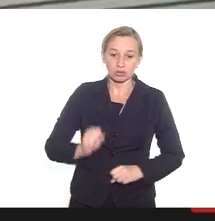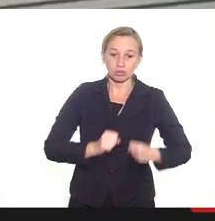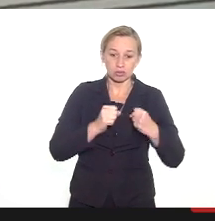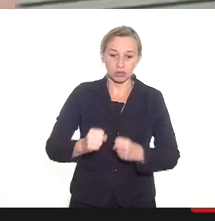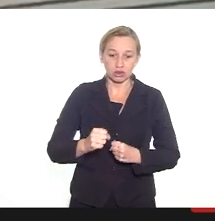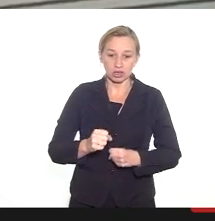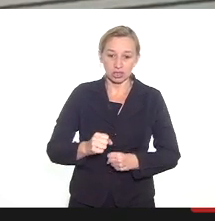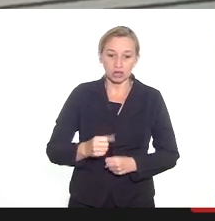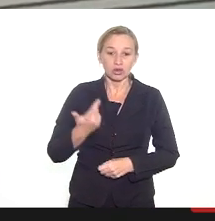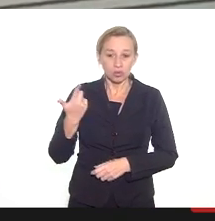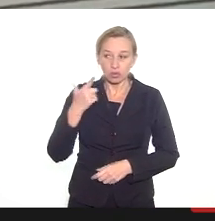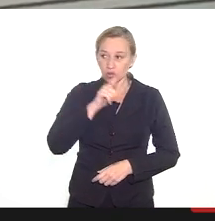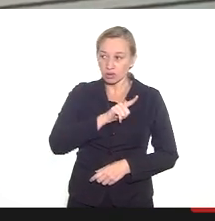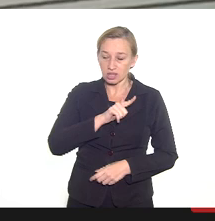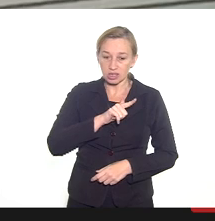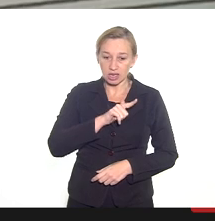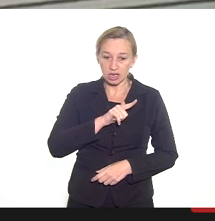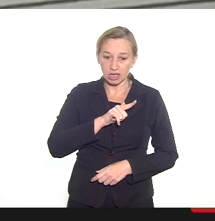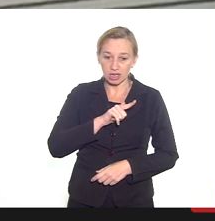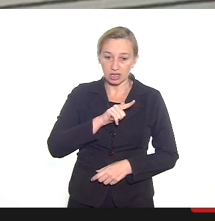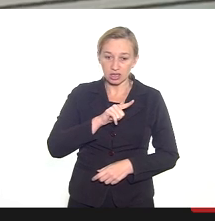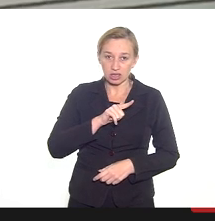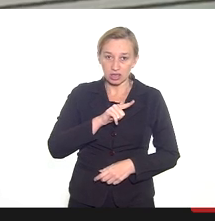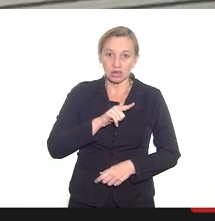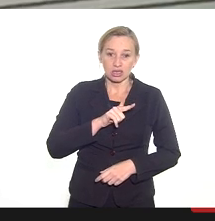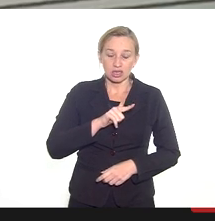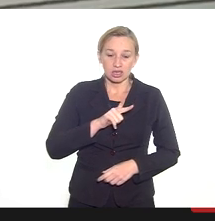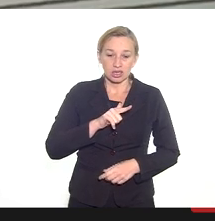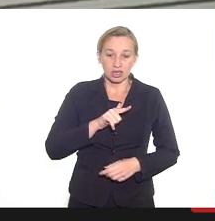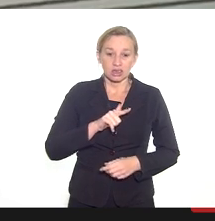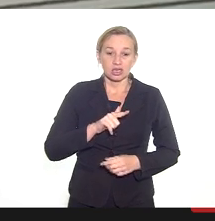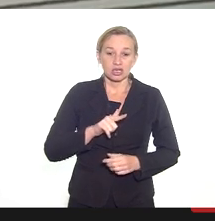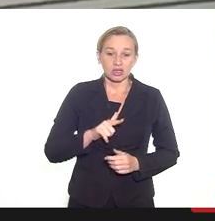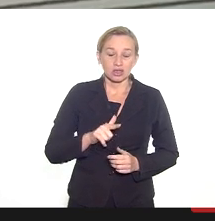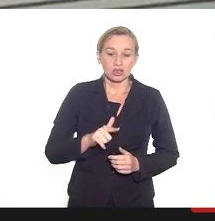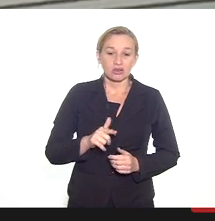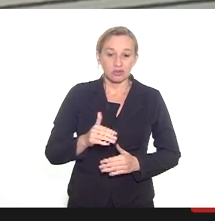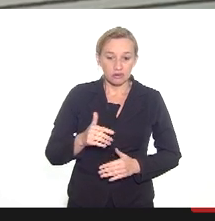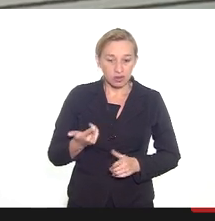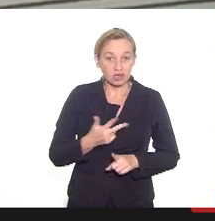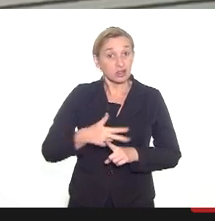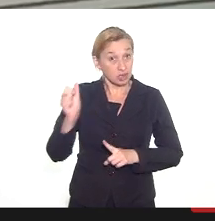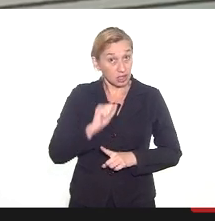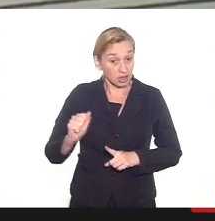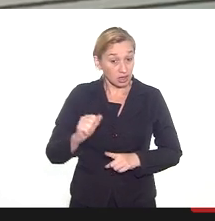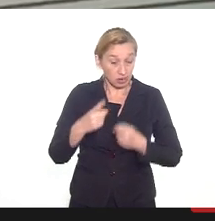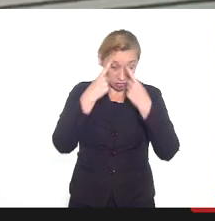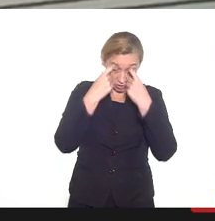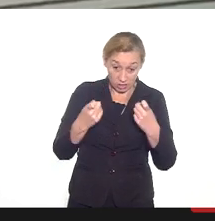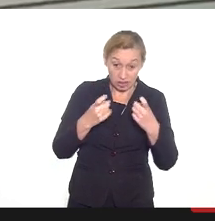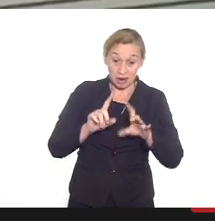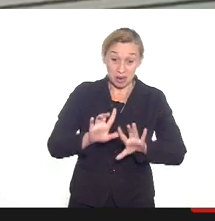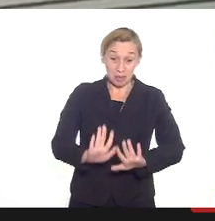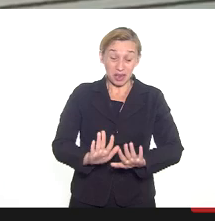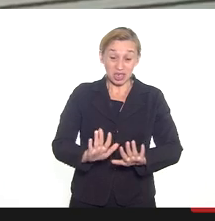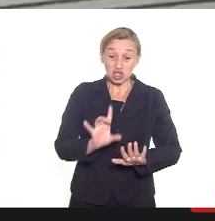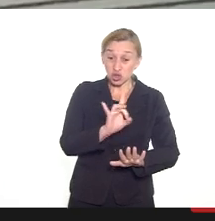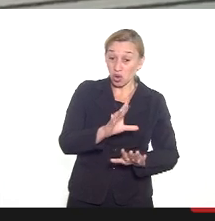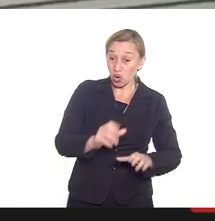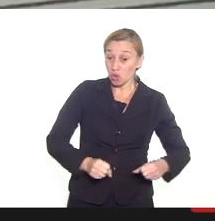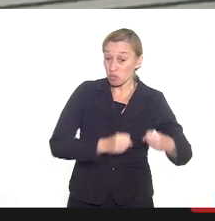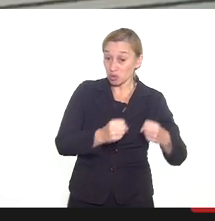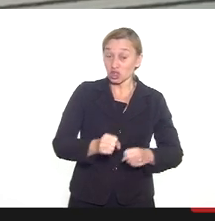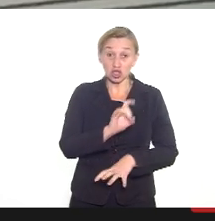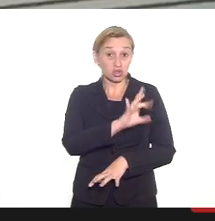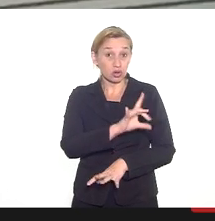ela consegue minar essa violência que a atinge. Isso a gente sabe. Agora, só o poder sozinho não é suficiente. Nós vimos